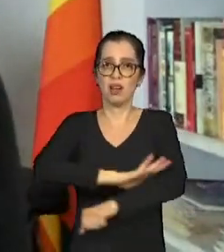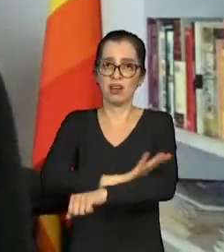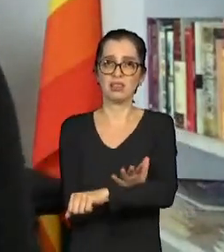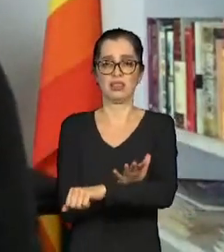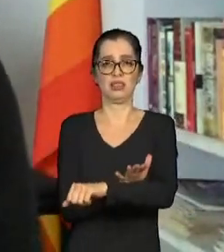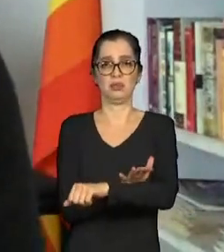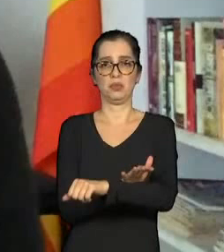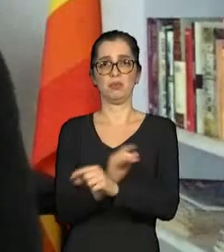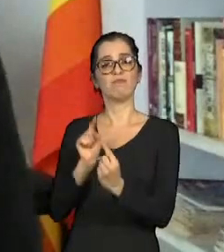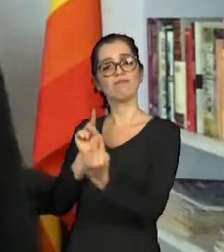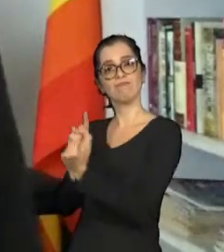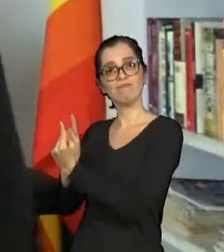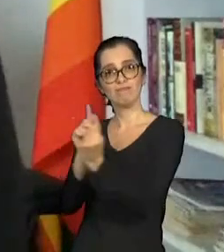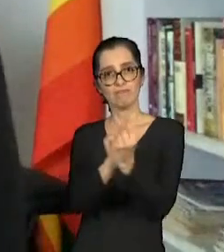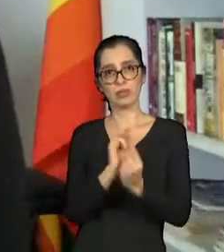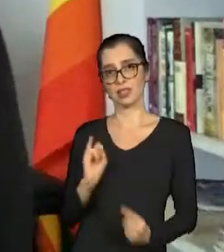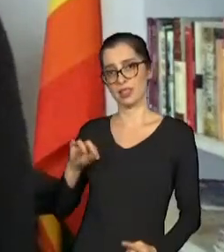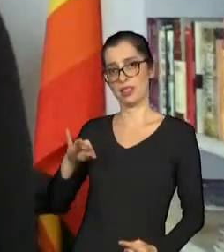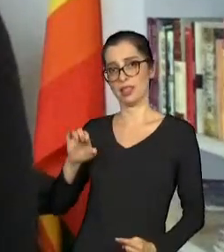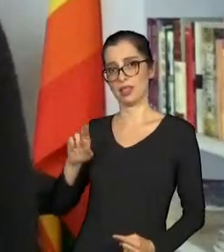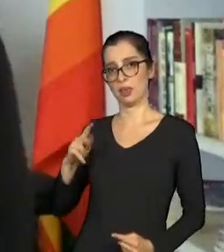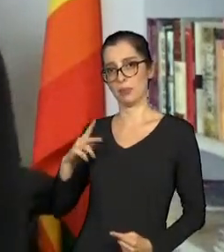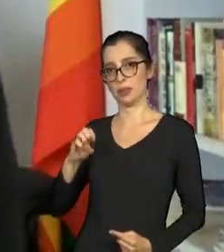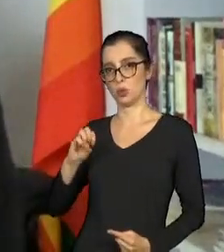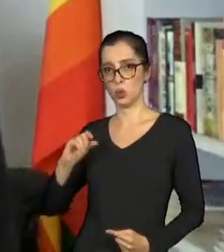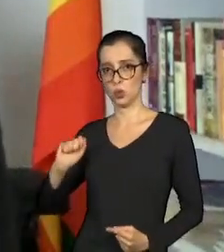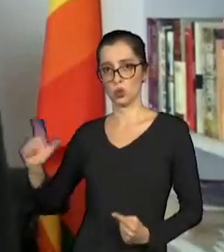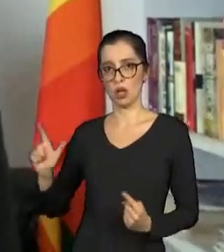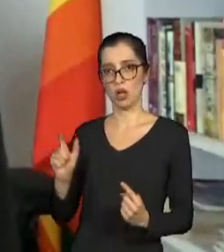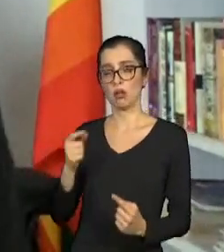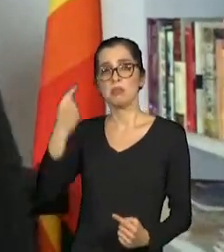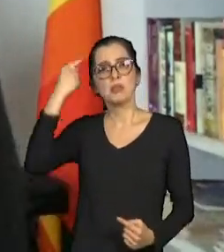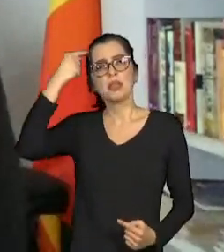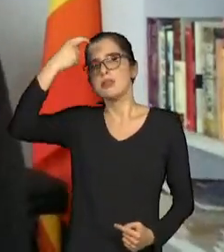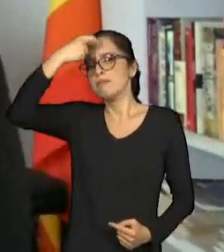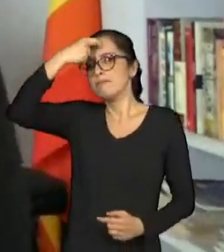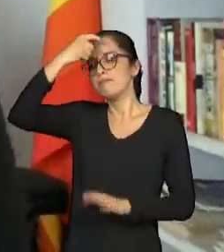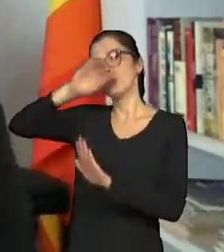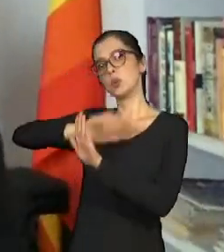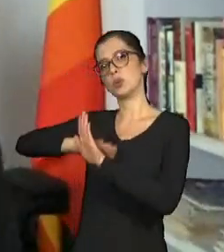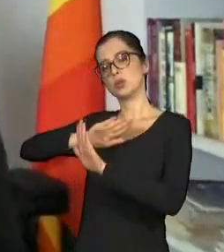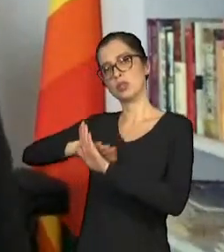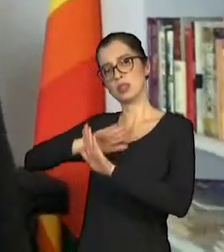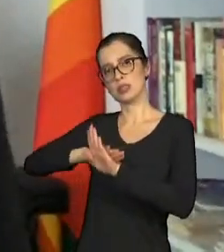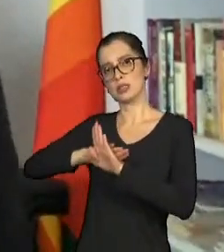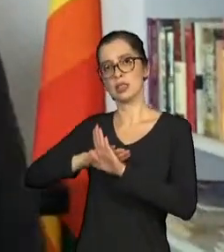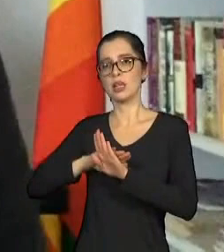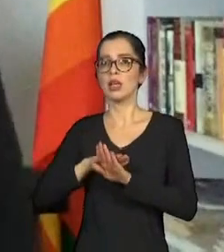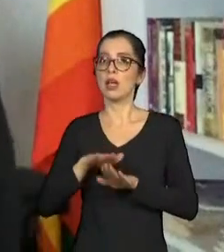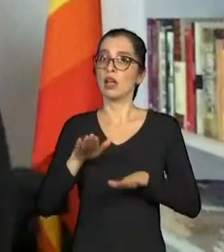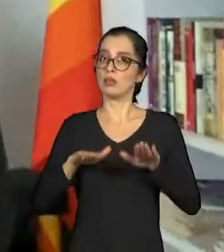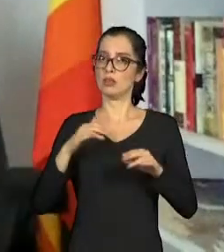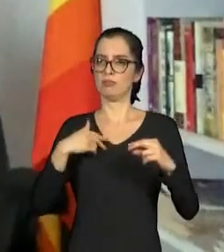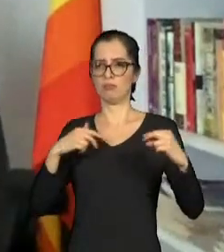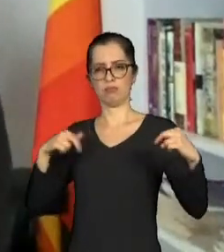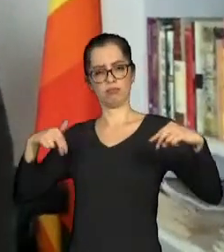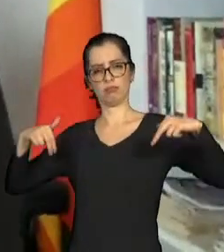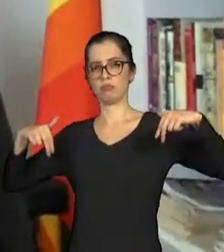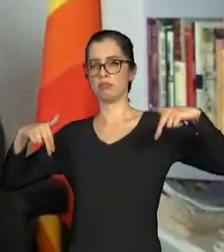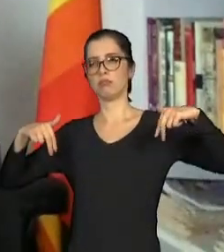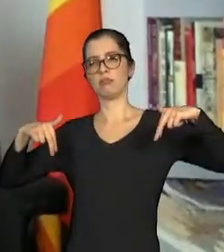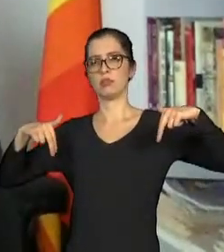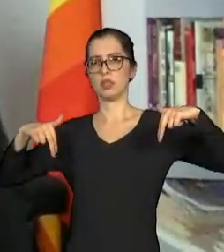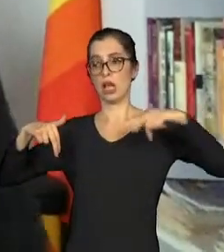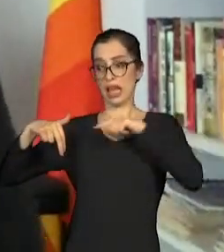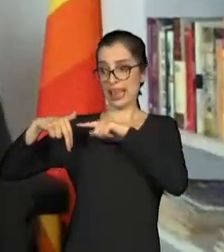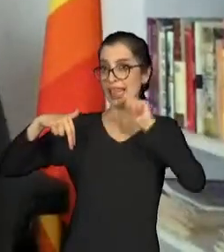do viés inconsciente. Quantas vezes você atravessa a rua quando vê uma pessoa negra de um lado? Quantas vezes você fecha o vidro do